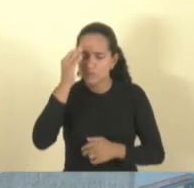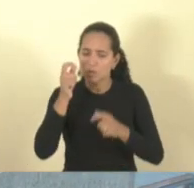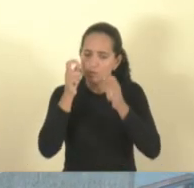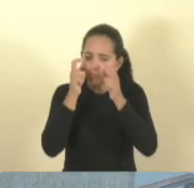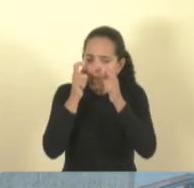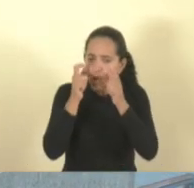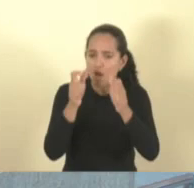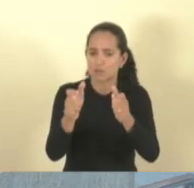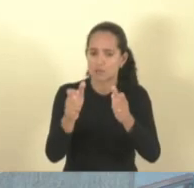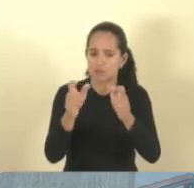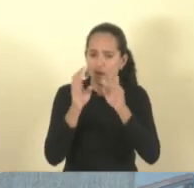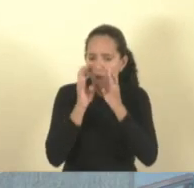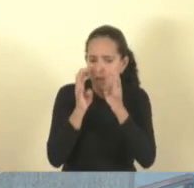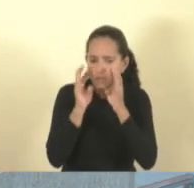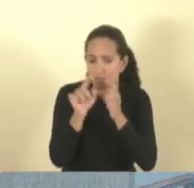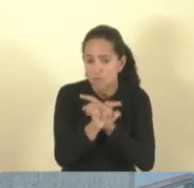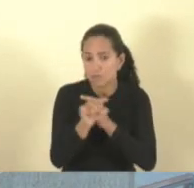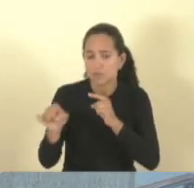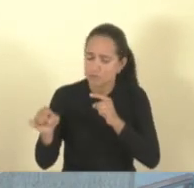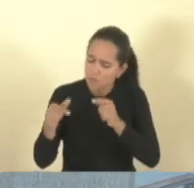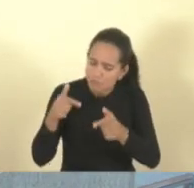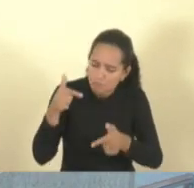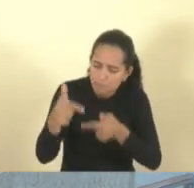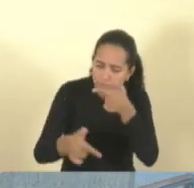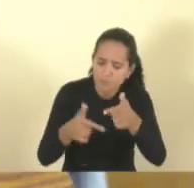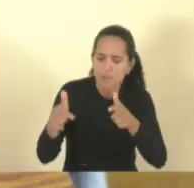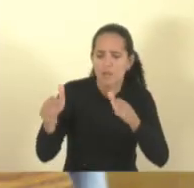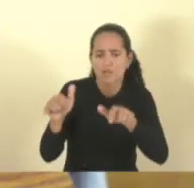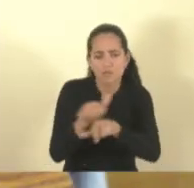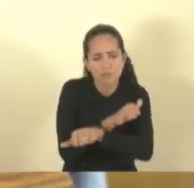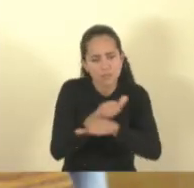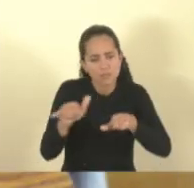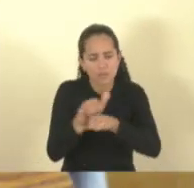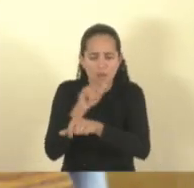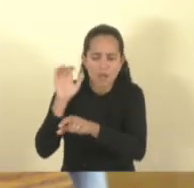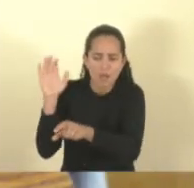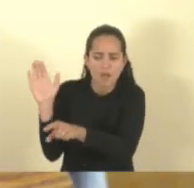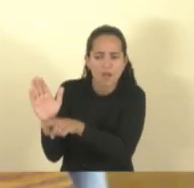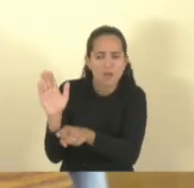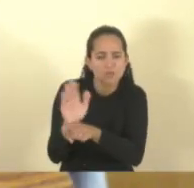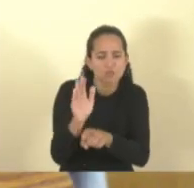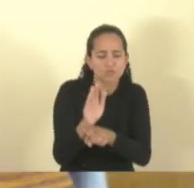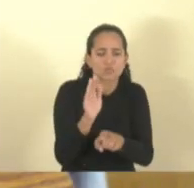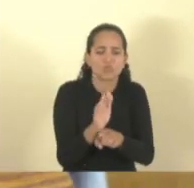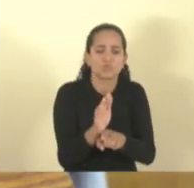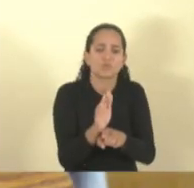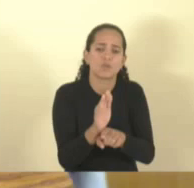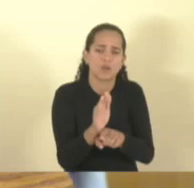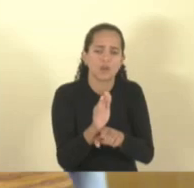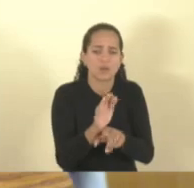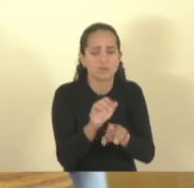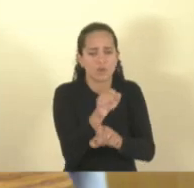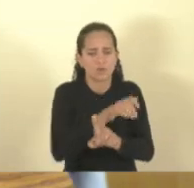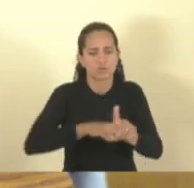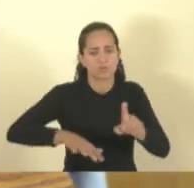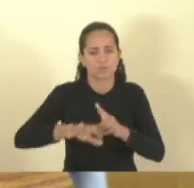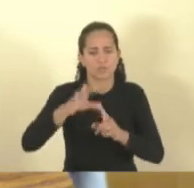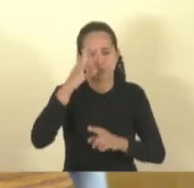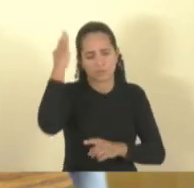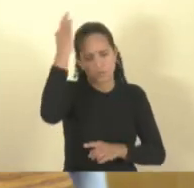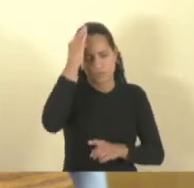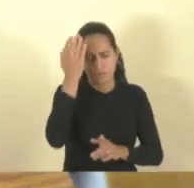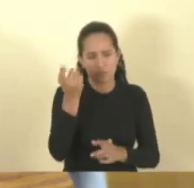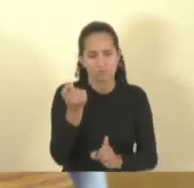que a carreira possa estar atuando de forma estratégica e ajudando a construção da sociedade capixaba. Obrigado, gente. Boa noite.